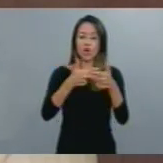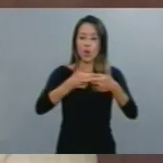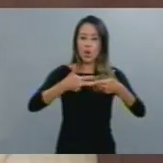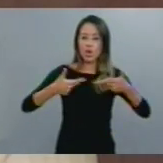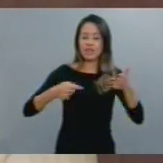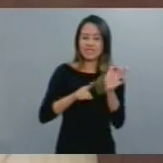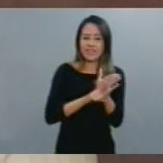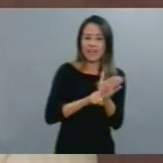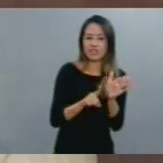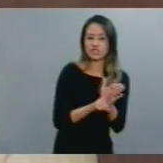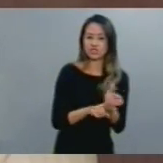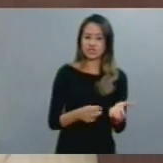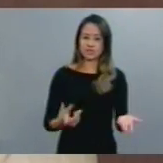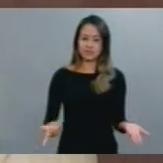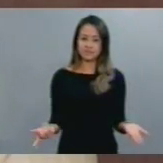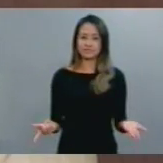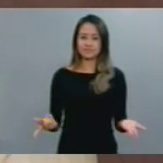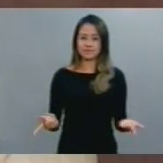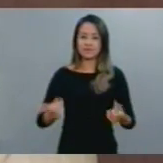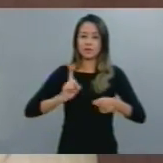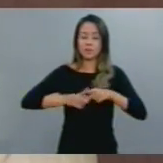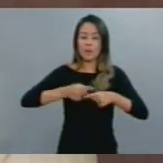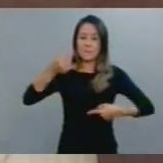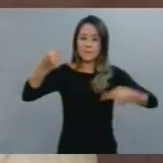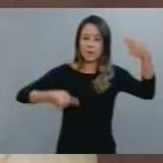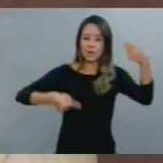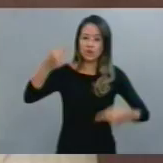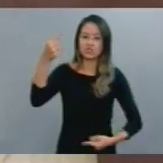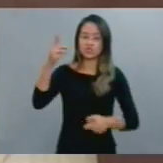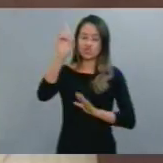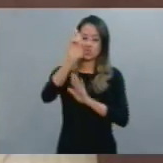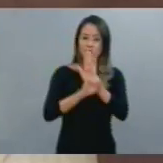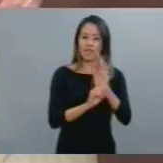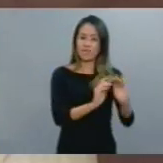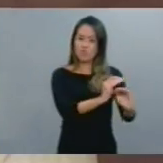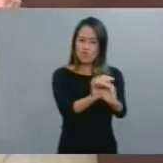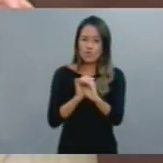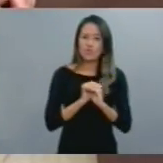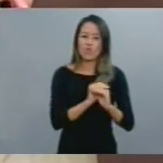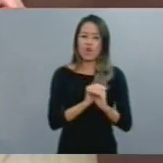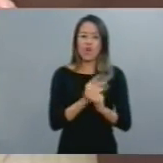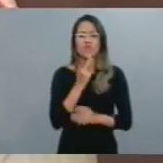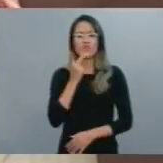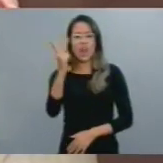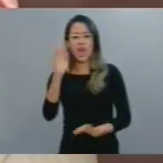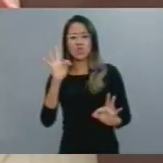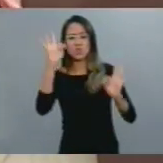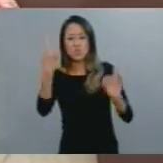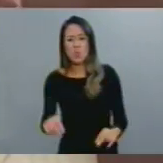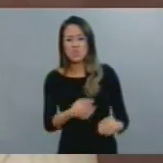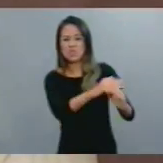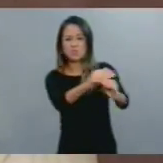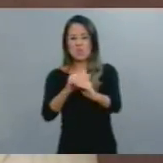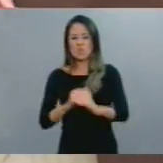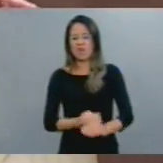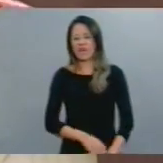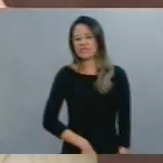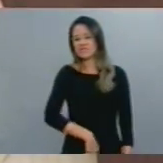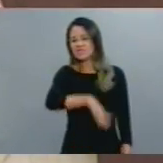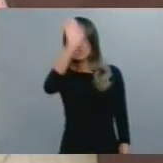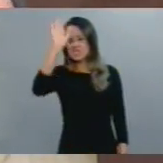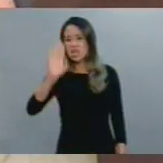negativa, que é a própria destruição da política e da democracia. Dizer que todo mundo é igual,